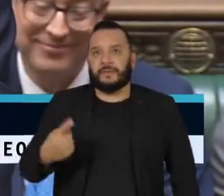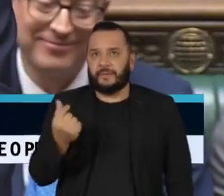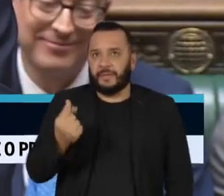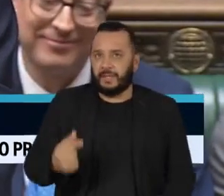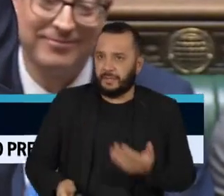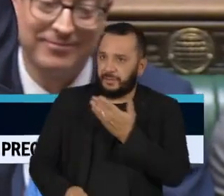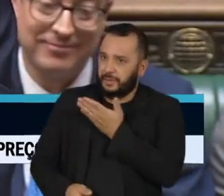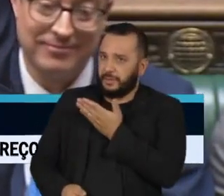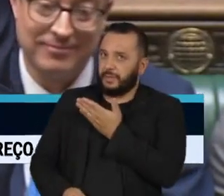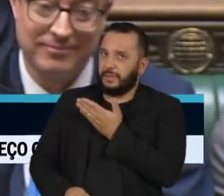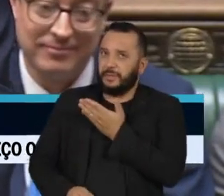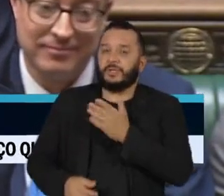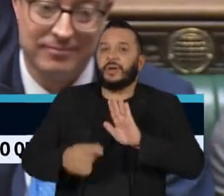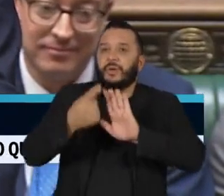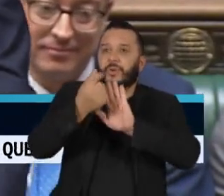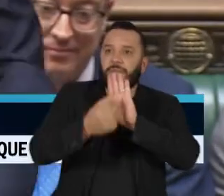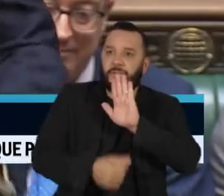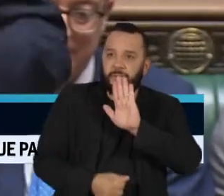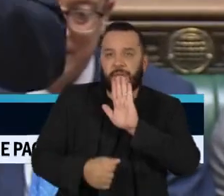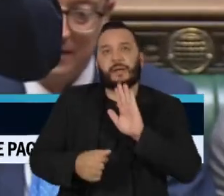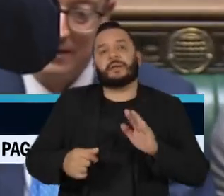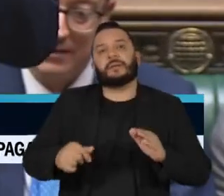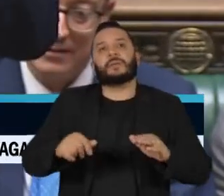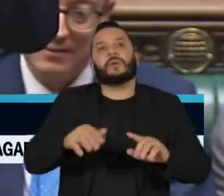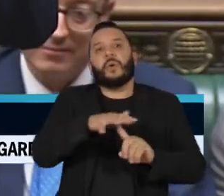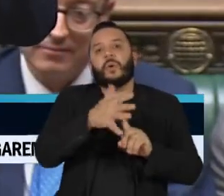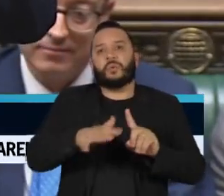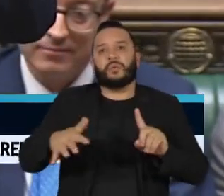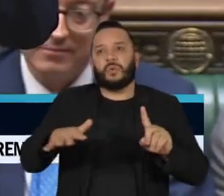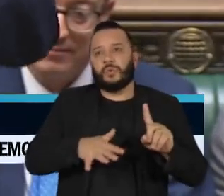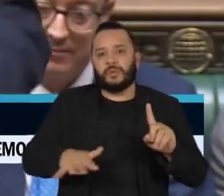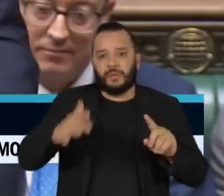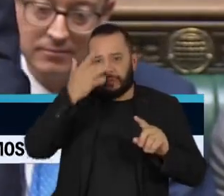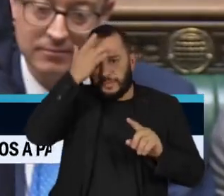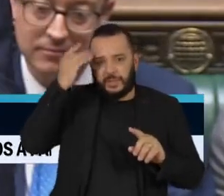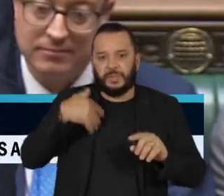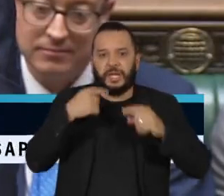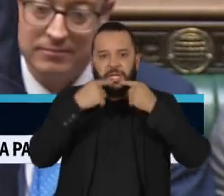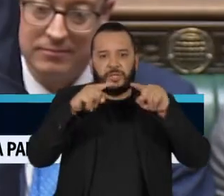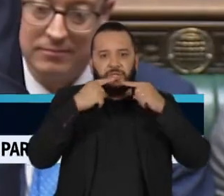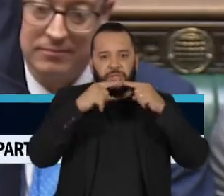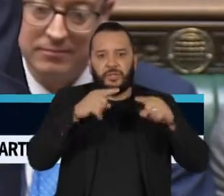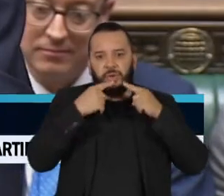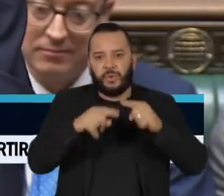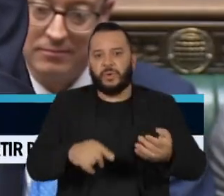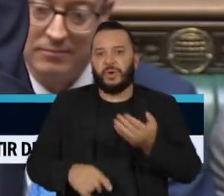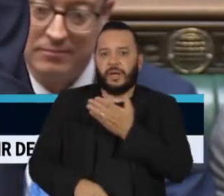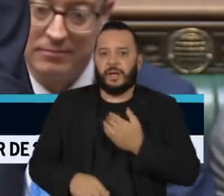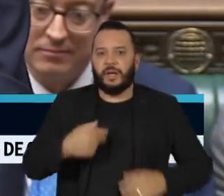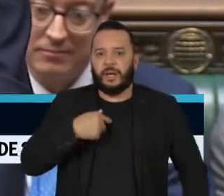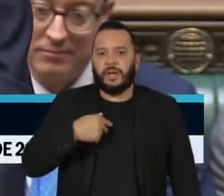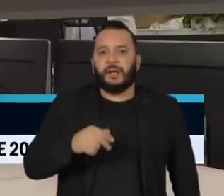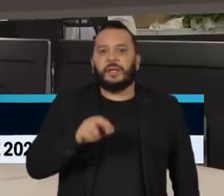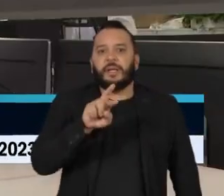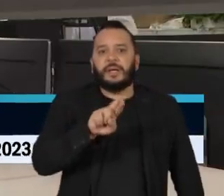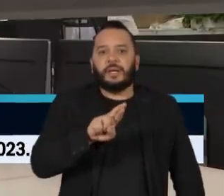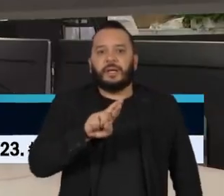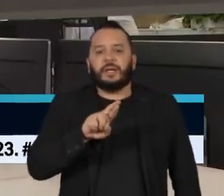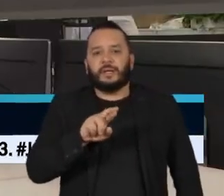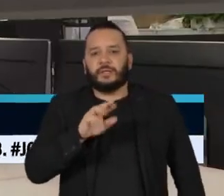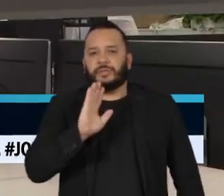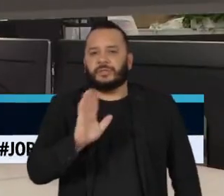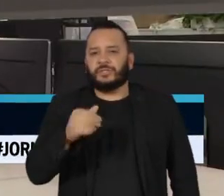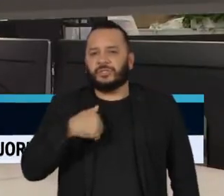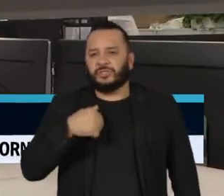Kwarteng, apresentou o orçamento de outono, que foi duramente criticado por cortar taxas dos mais ricos e não dos mais pobres. A